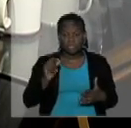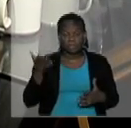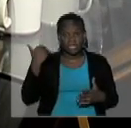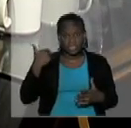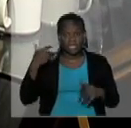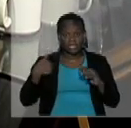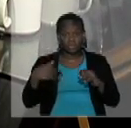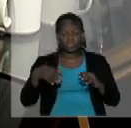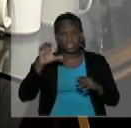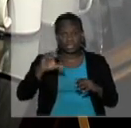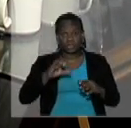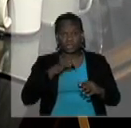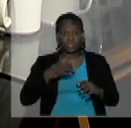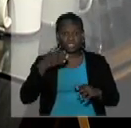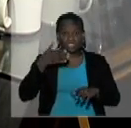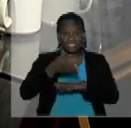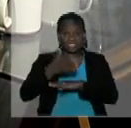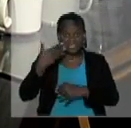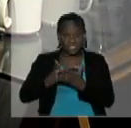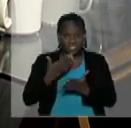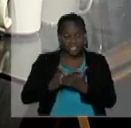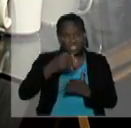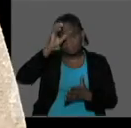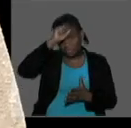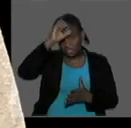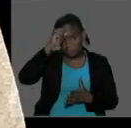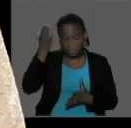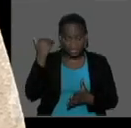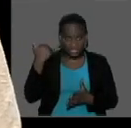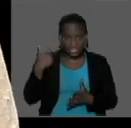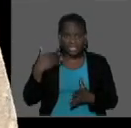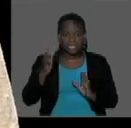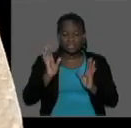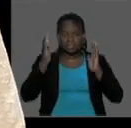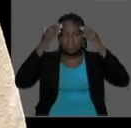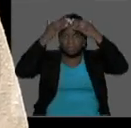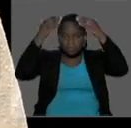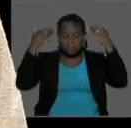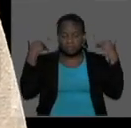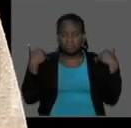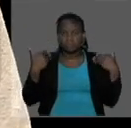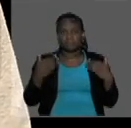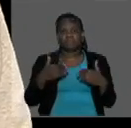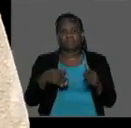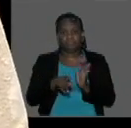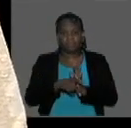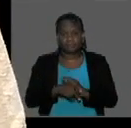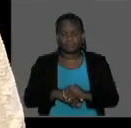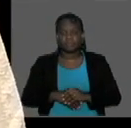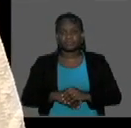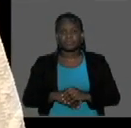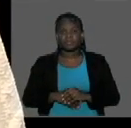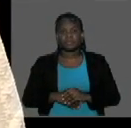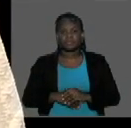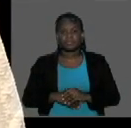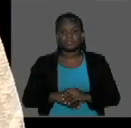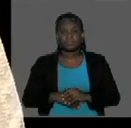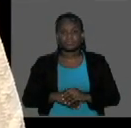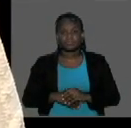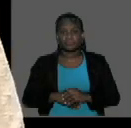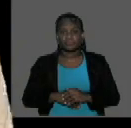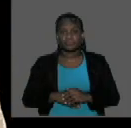fui seminarista, né? Eu fui monge cisterciense.